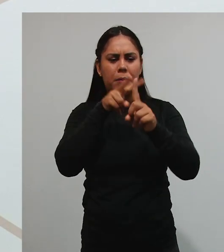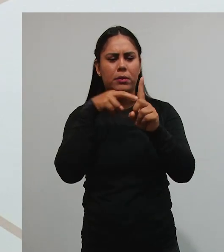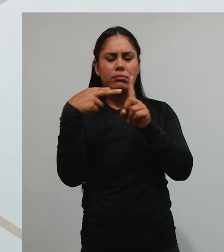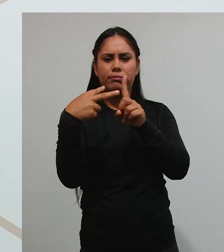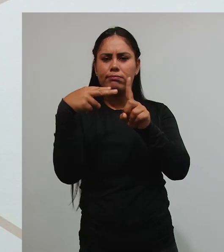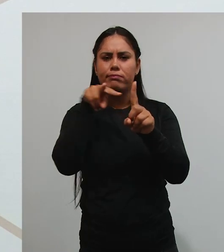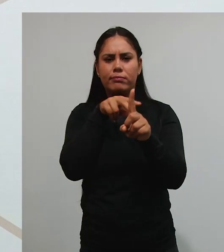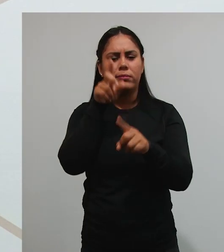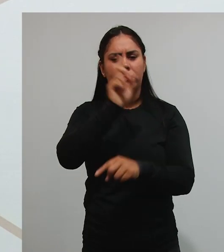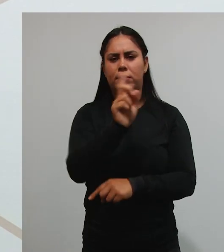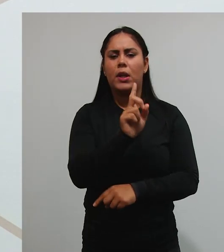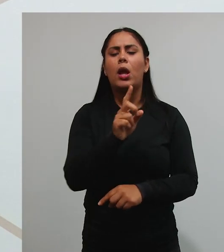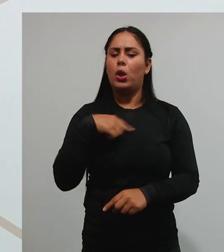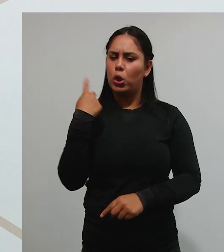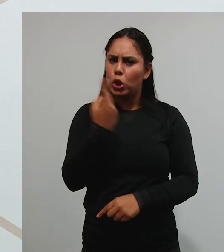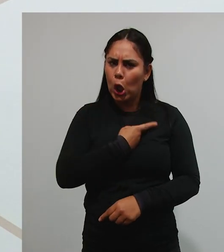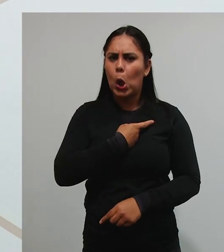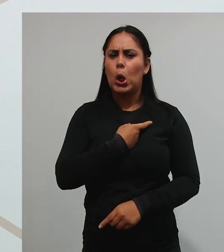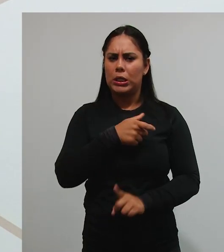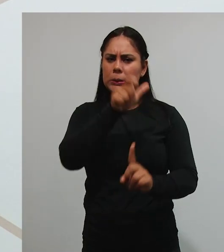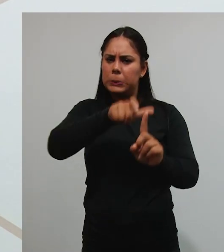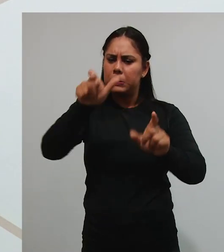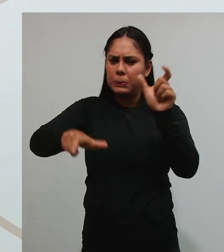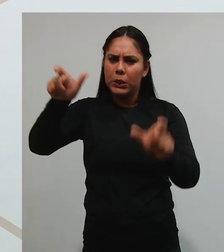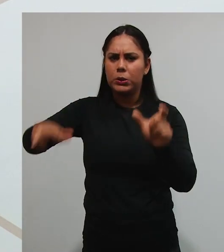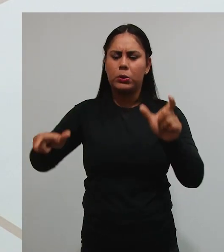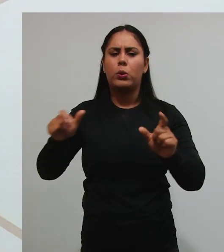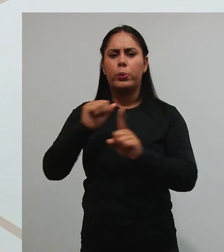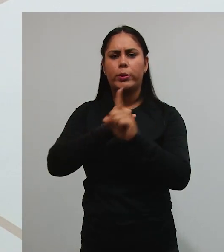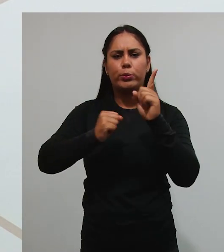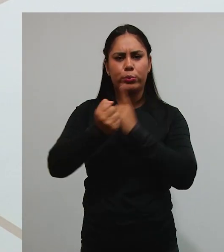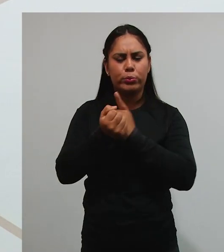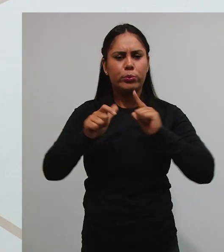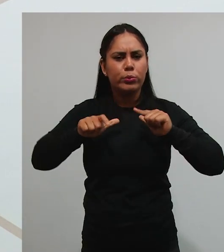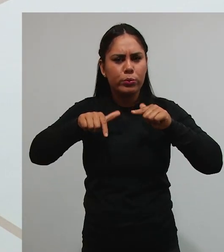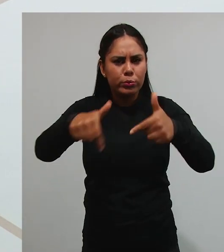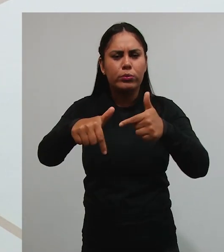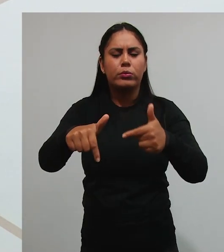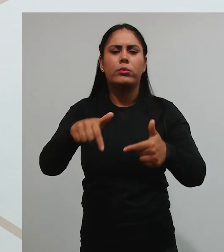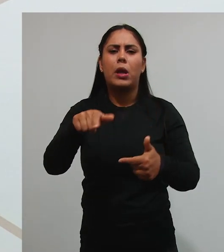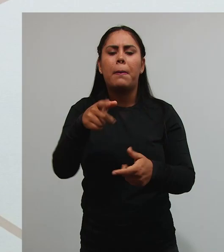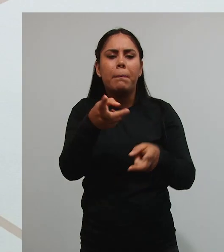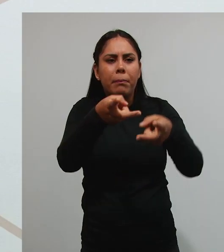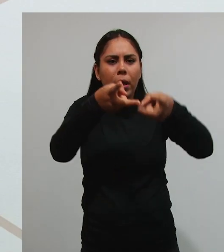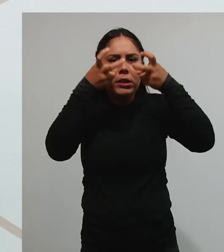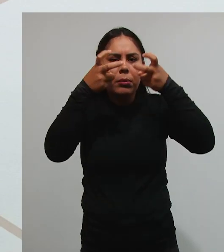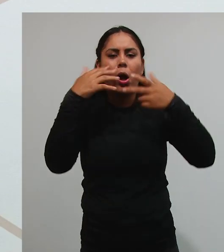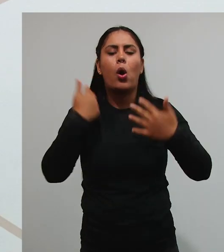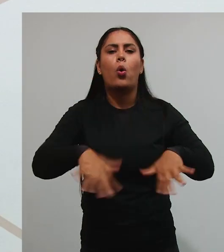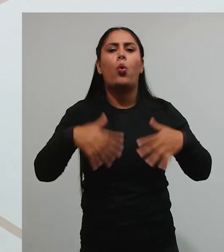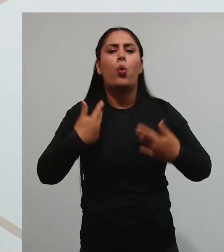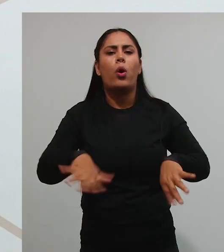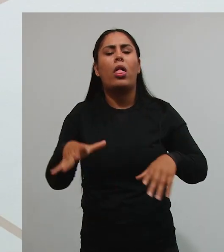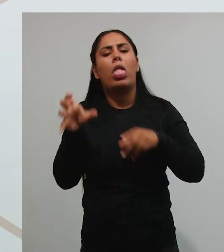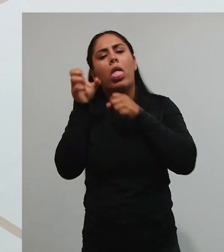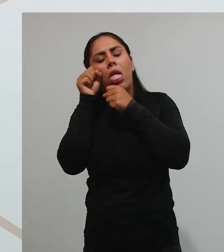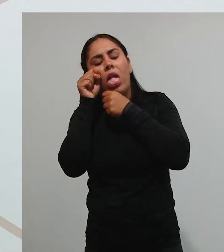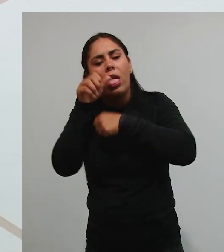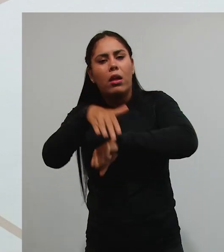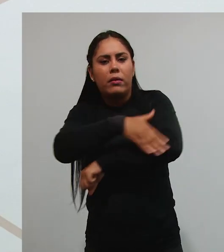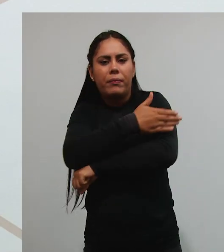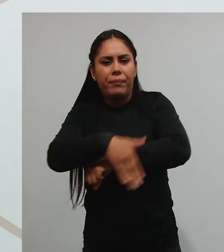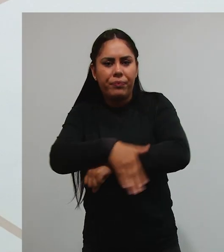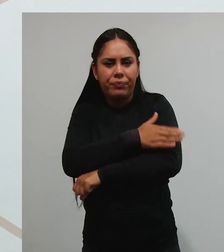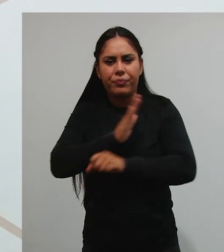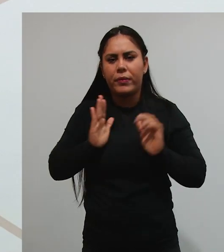essa percepção, mas nós enquanto cidadãos dessa sociedade, né, que quando percebemos uma pessoa em